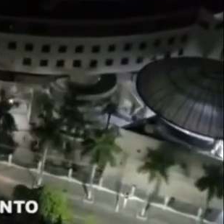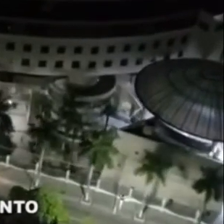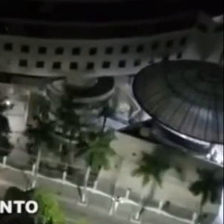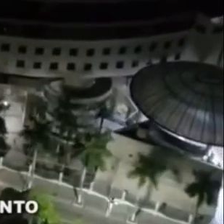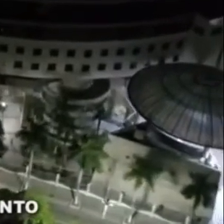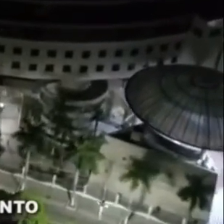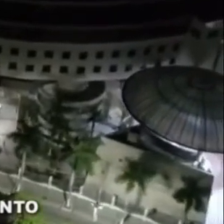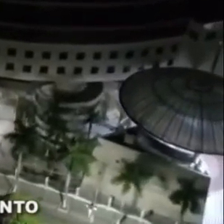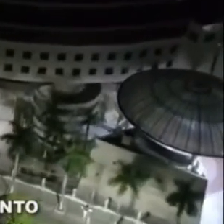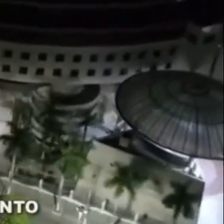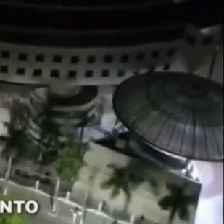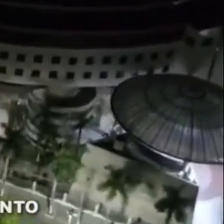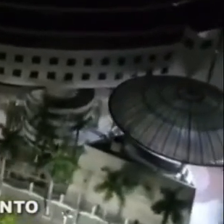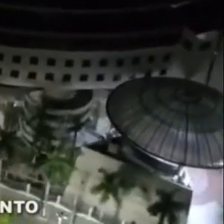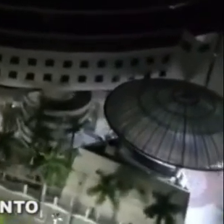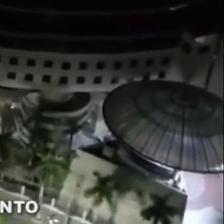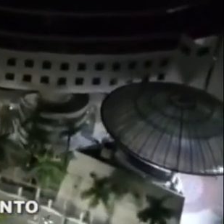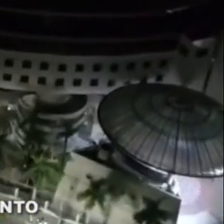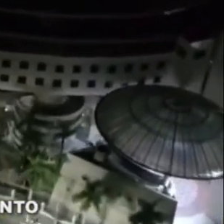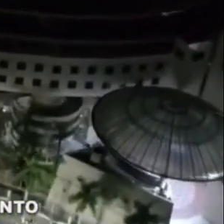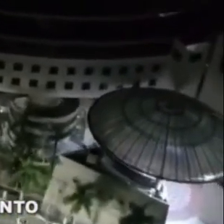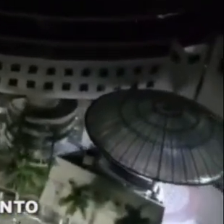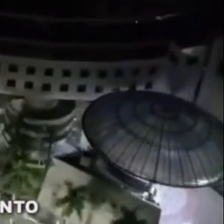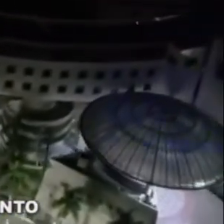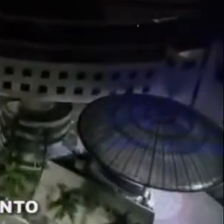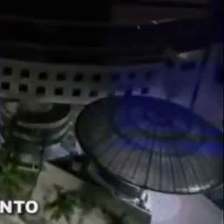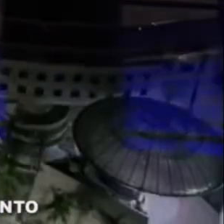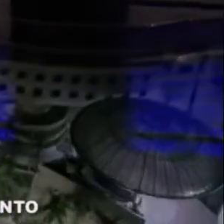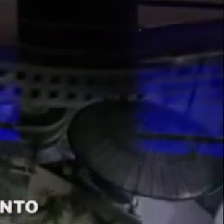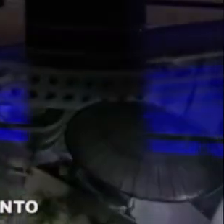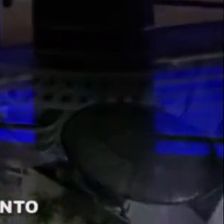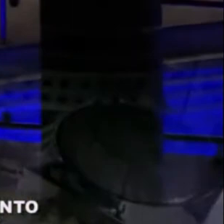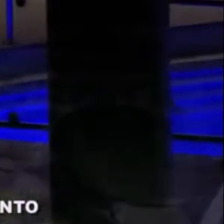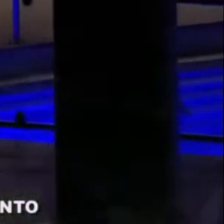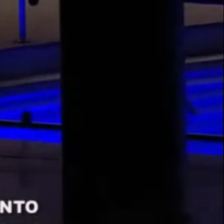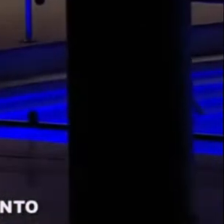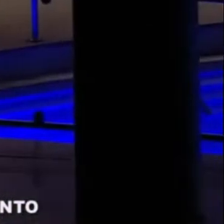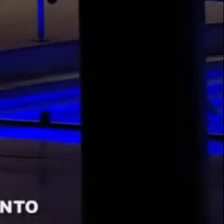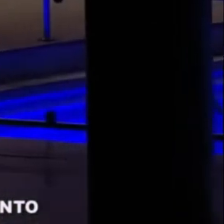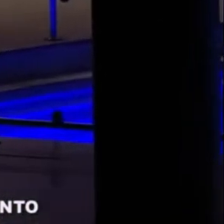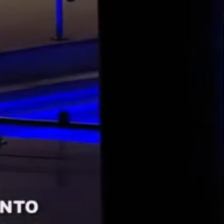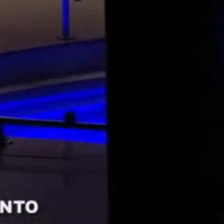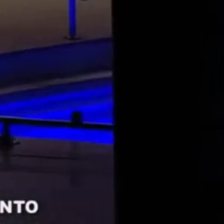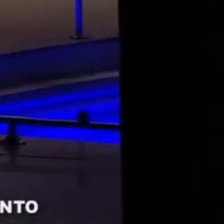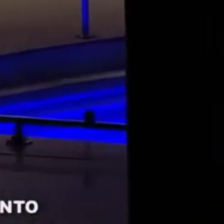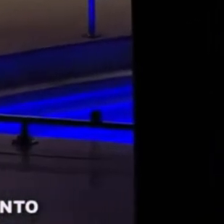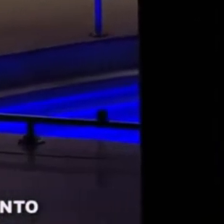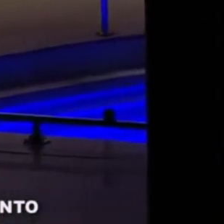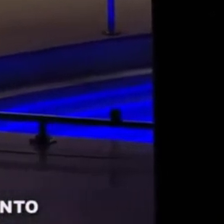Agora abrace o seu corpo. Não diga uma palavra, por favor.